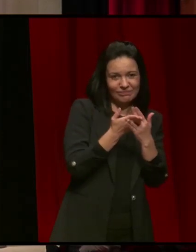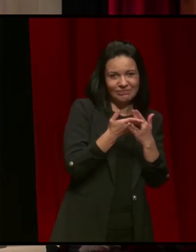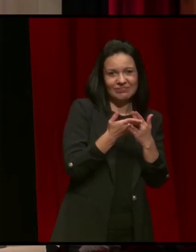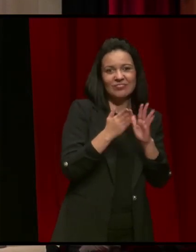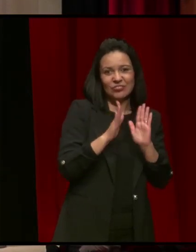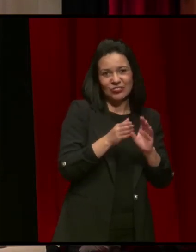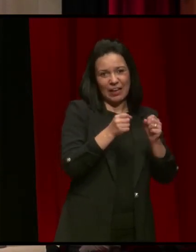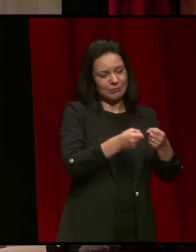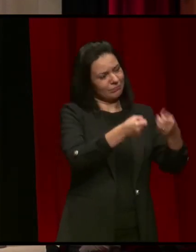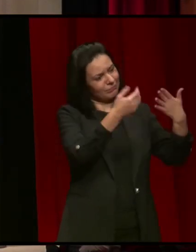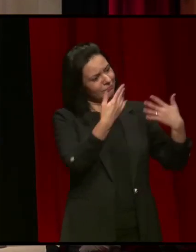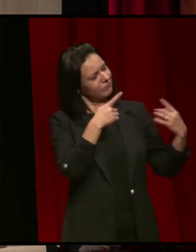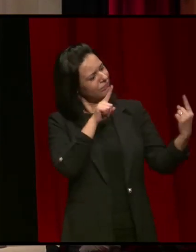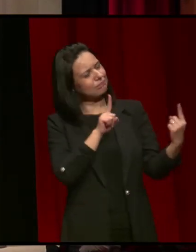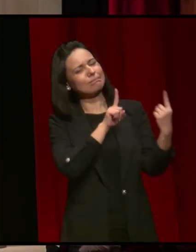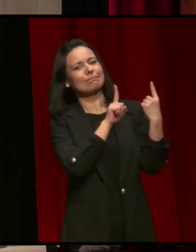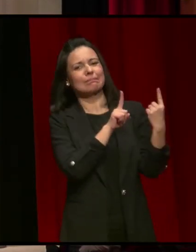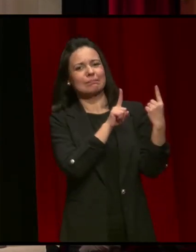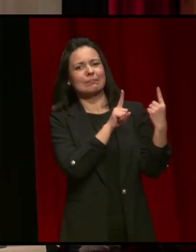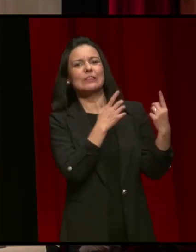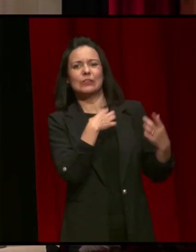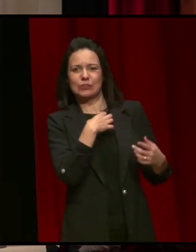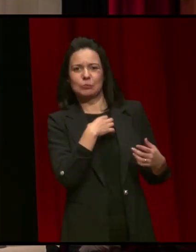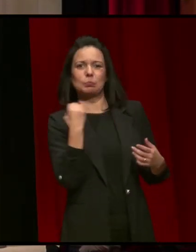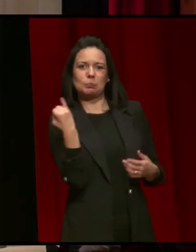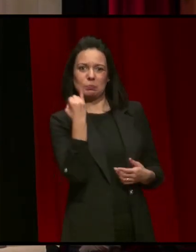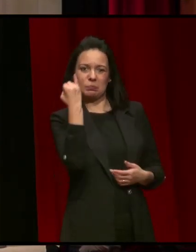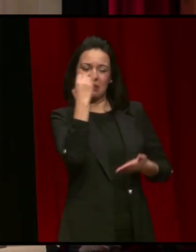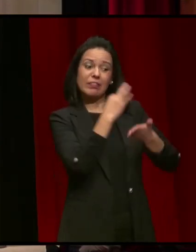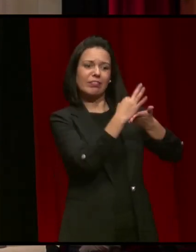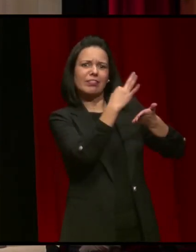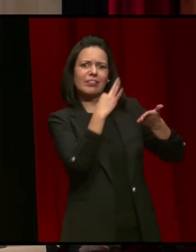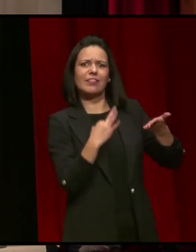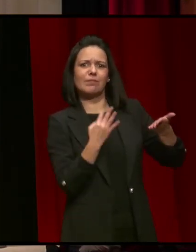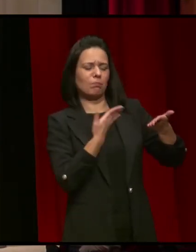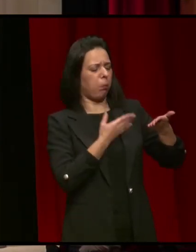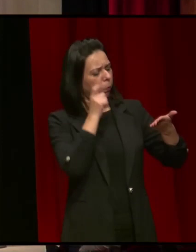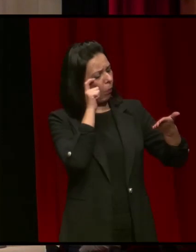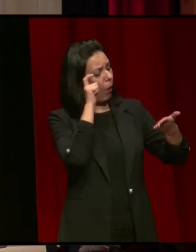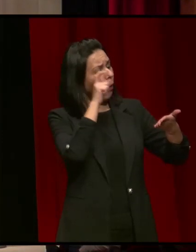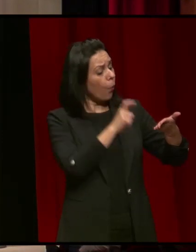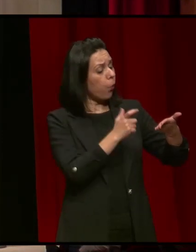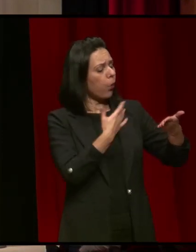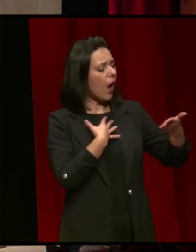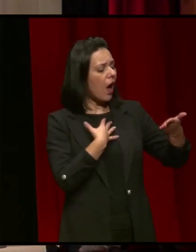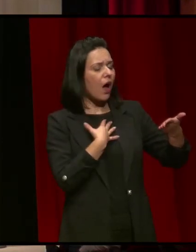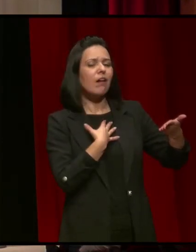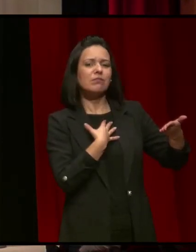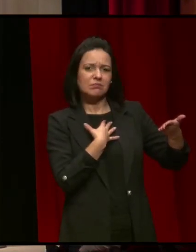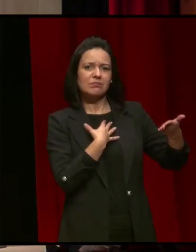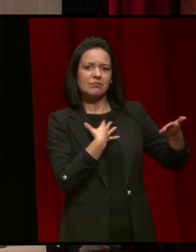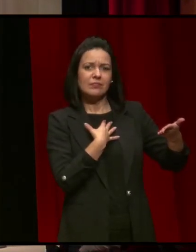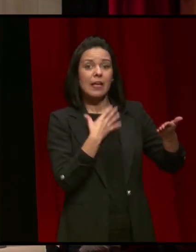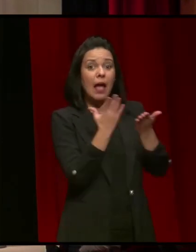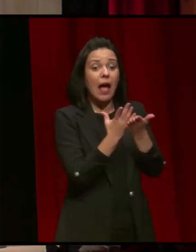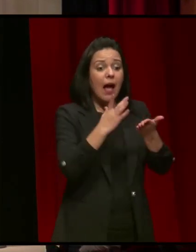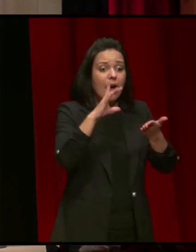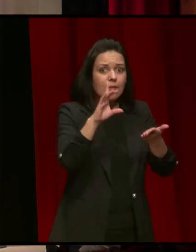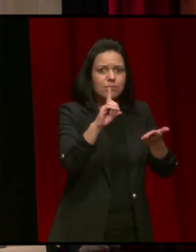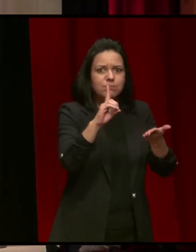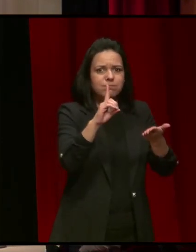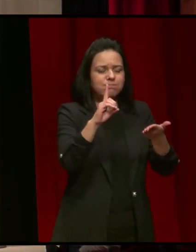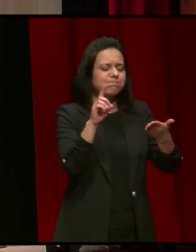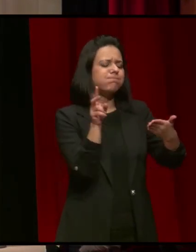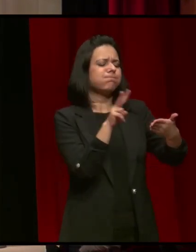para vocês, que enriquece muito mais esse texto, né? Isso porque, quando a gente lê a Escritura, é bom ler a Escritura